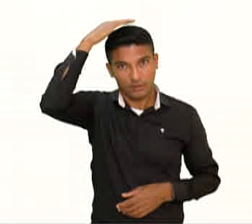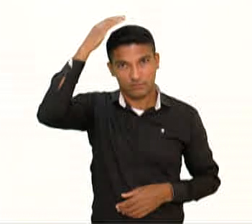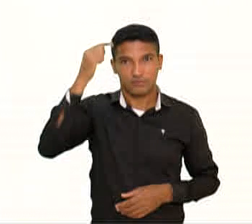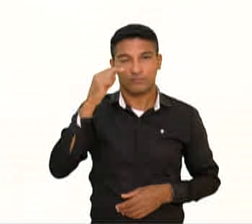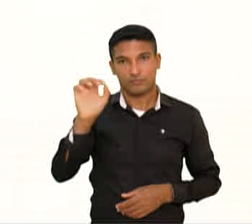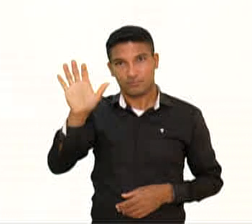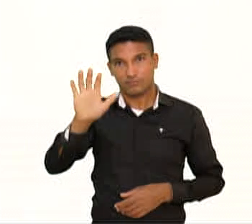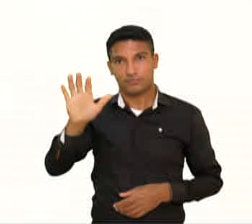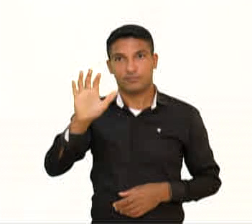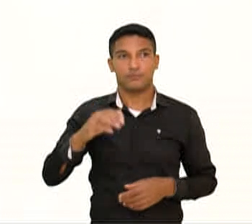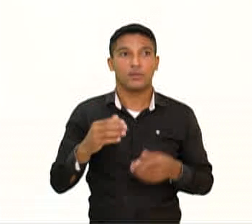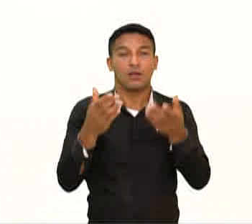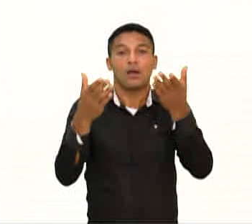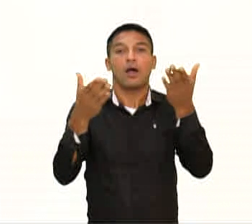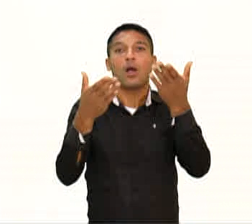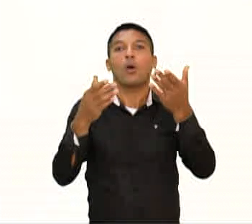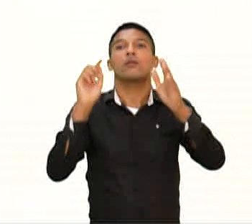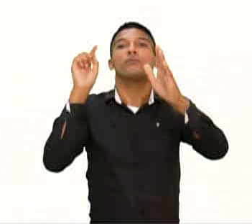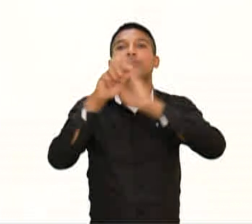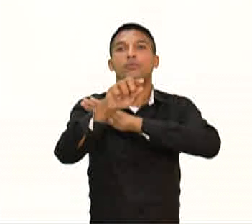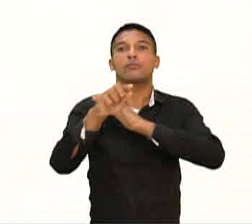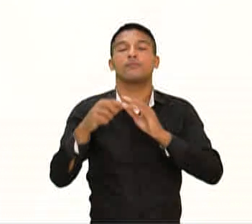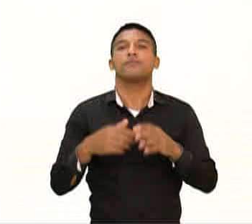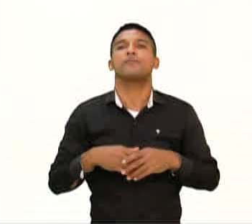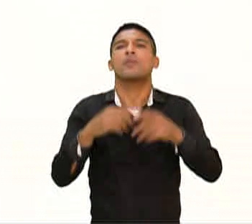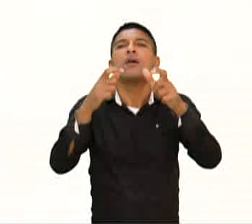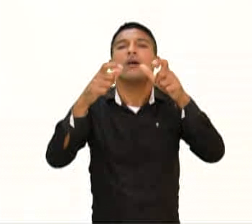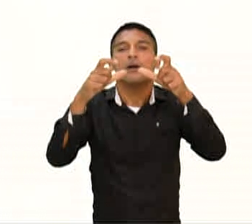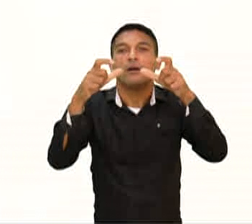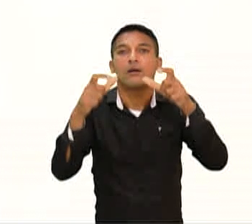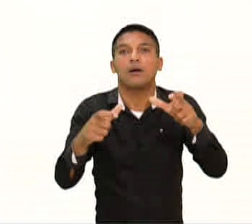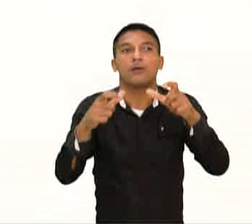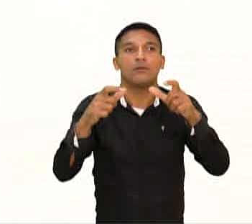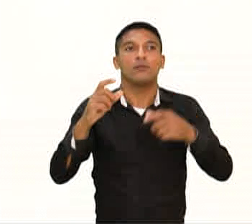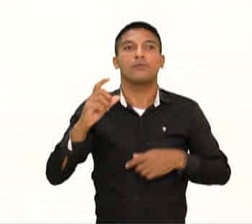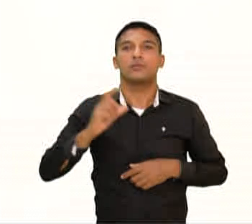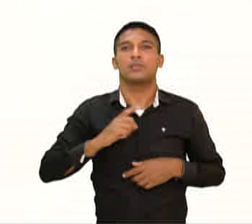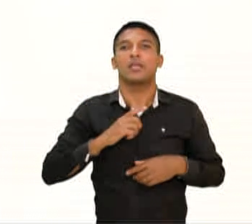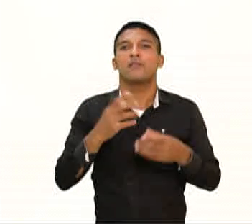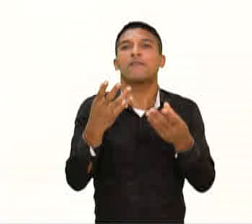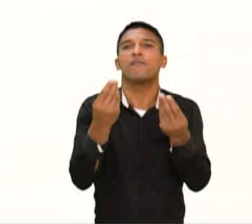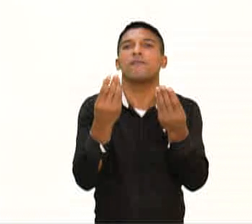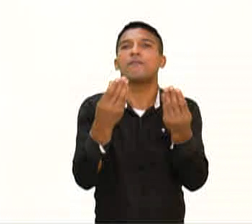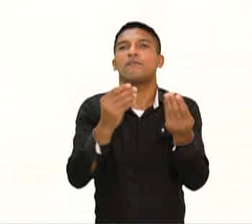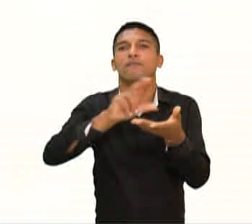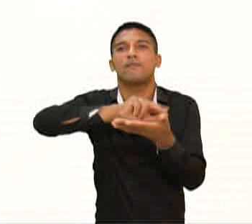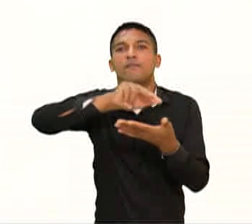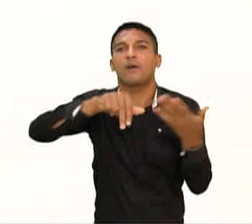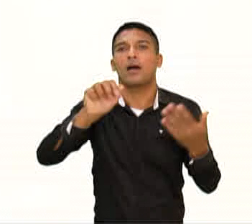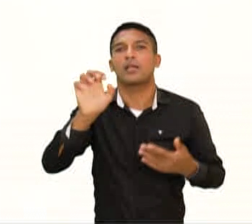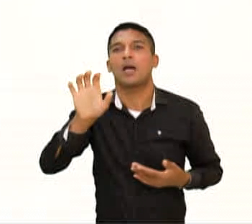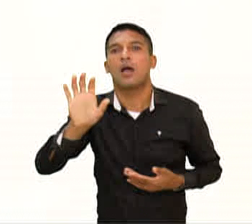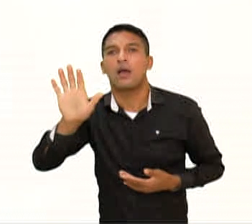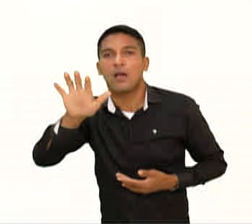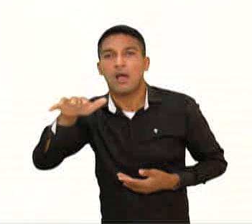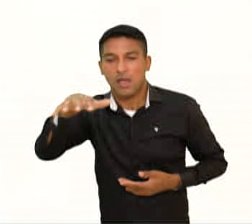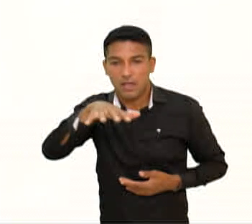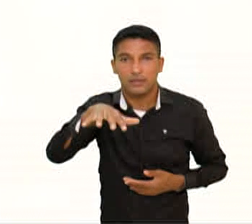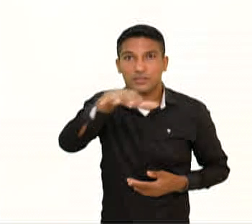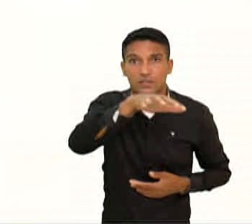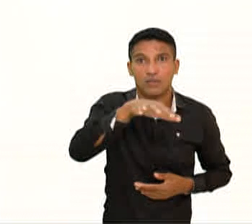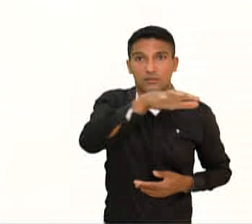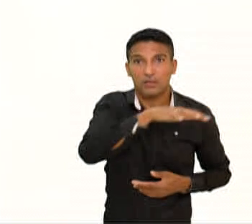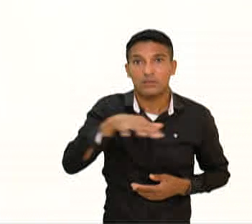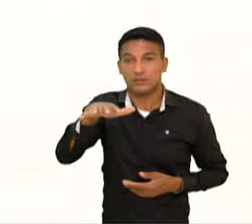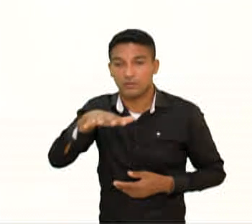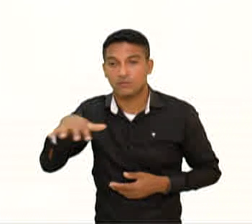gente fechar esse bloquinho aqui, onde, integrando diversas regiões, construindo caminhos e formando vilarejos